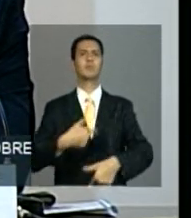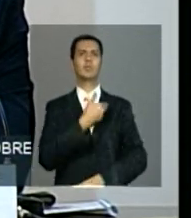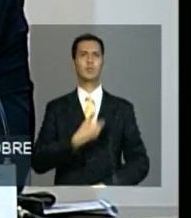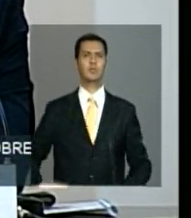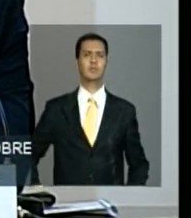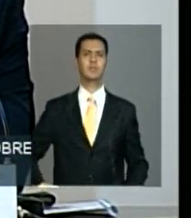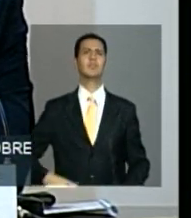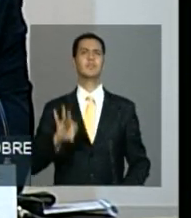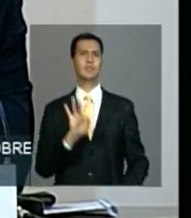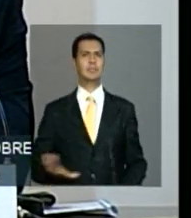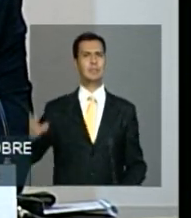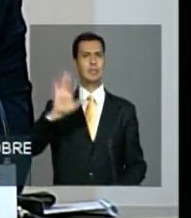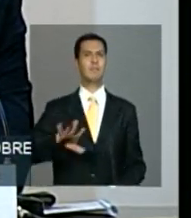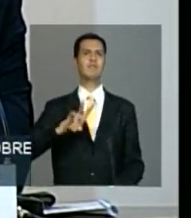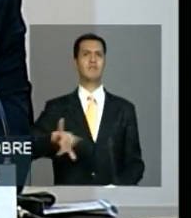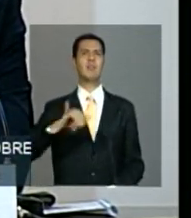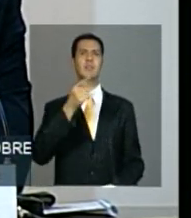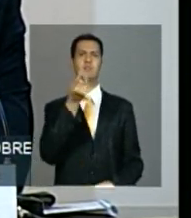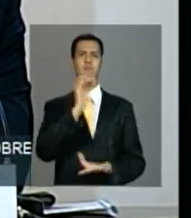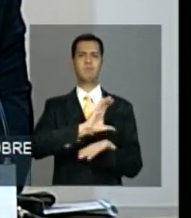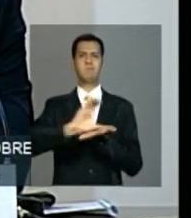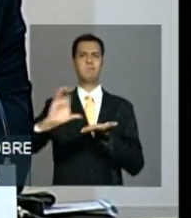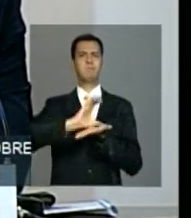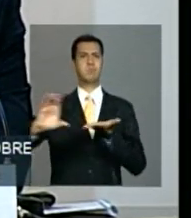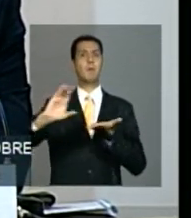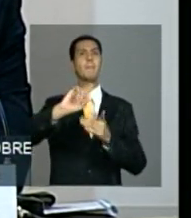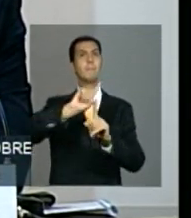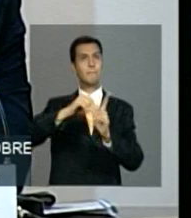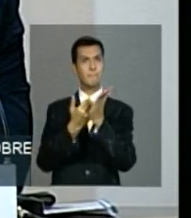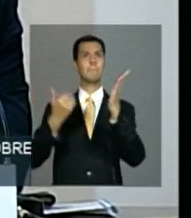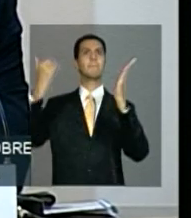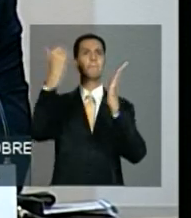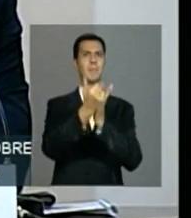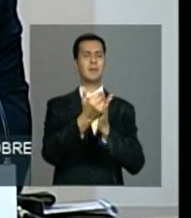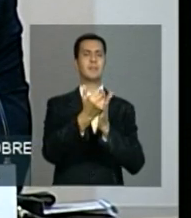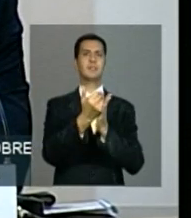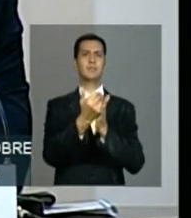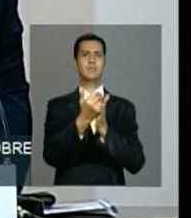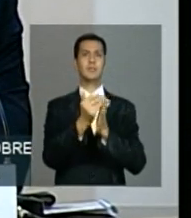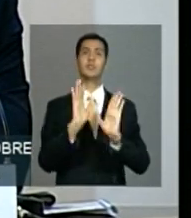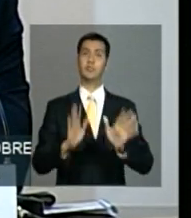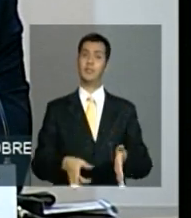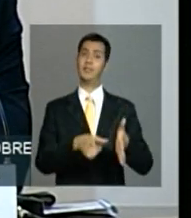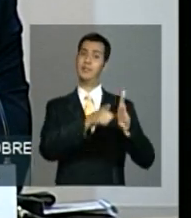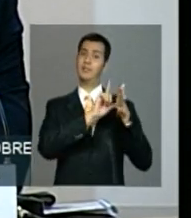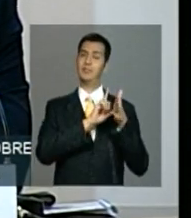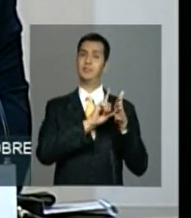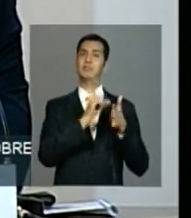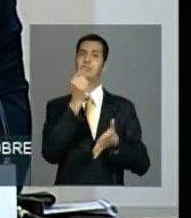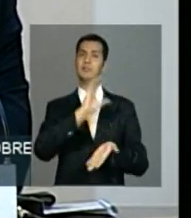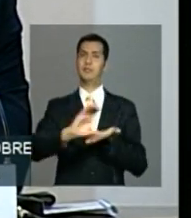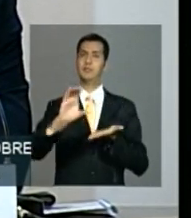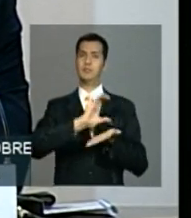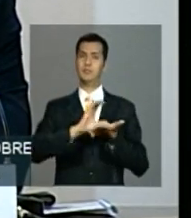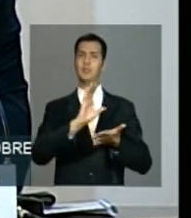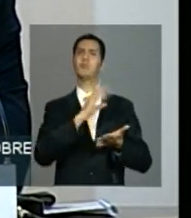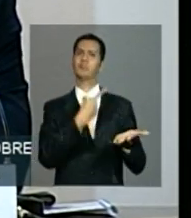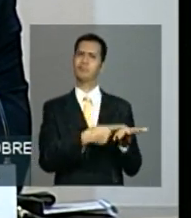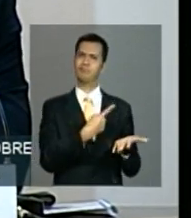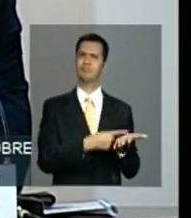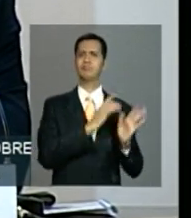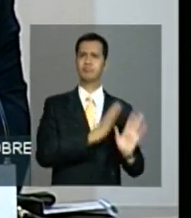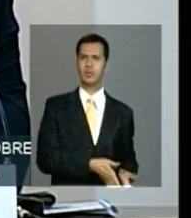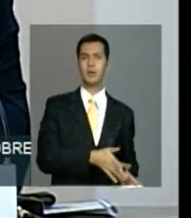ampliar os investimentos públicos na região não só os investimentos já programados mas também os investimentos de